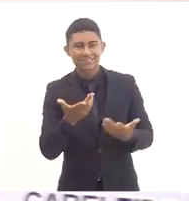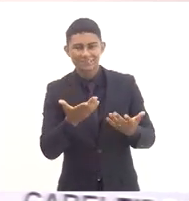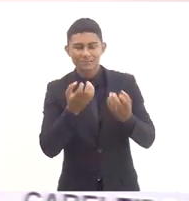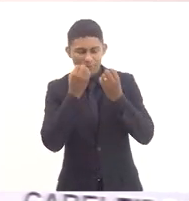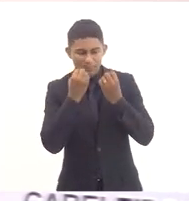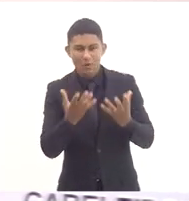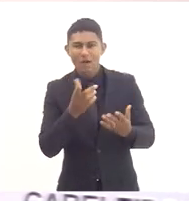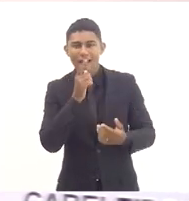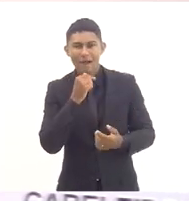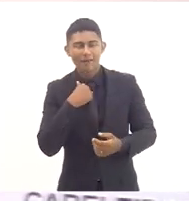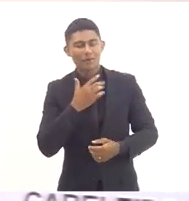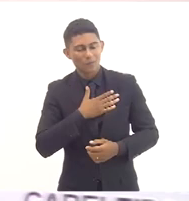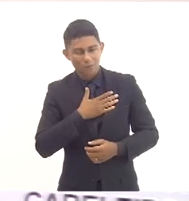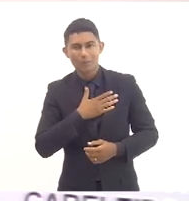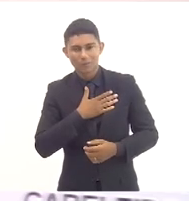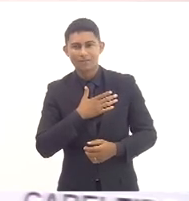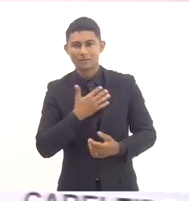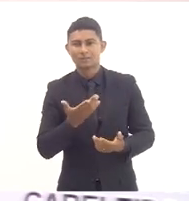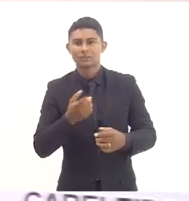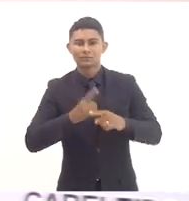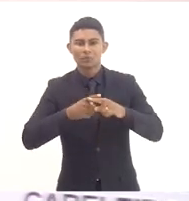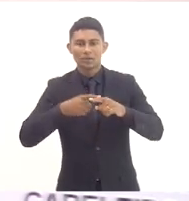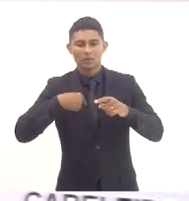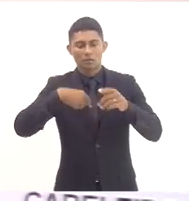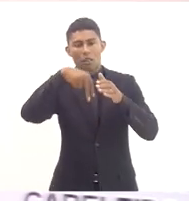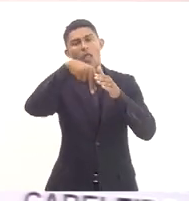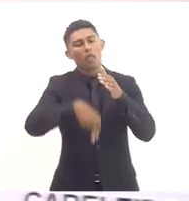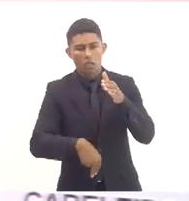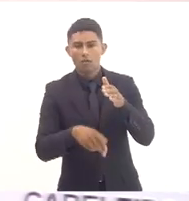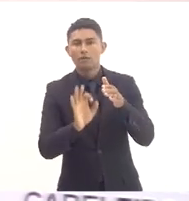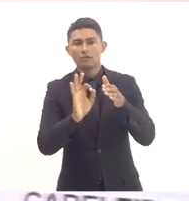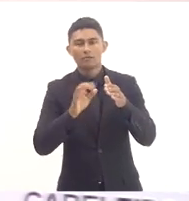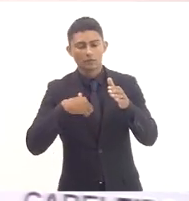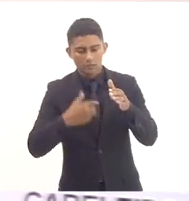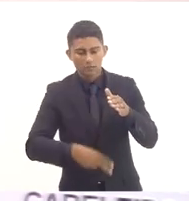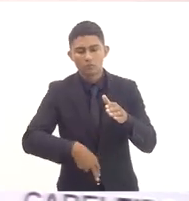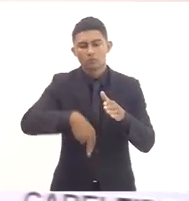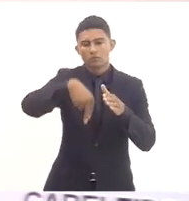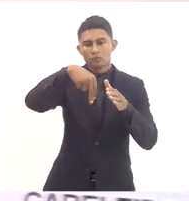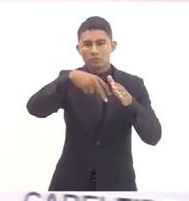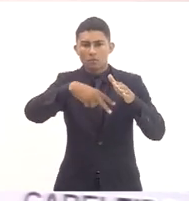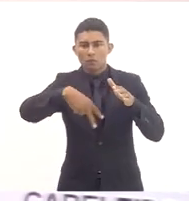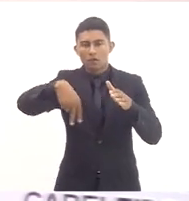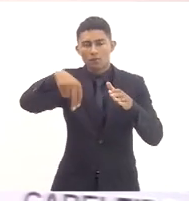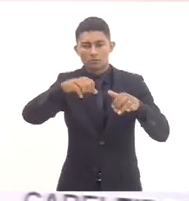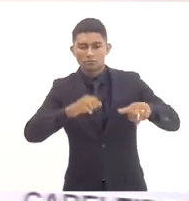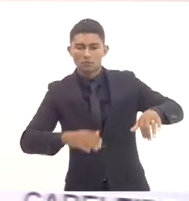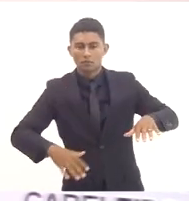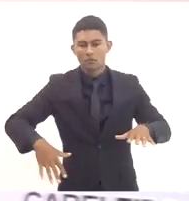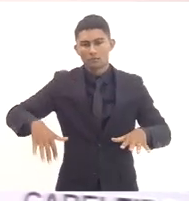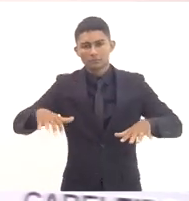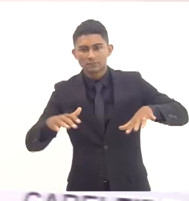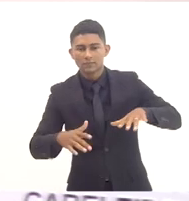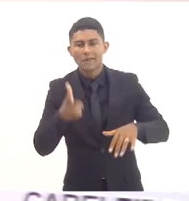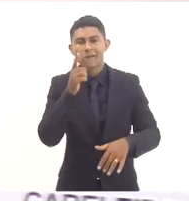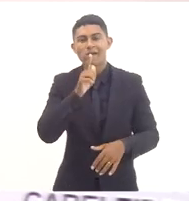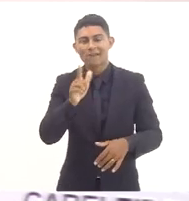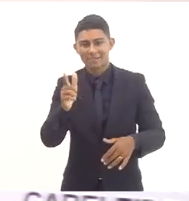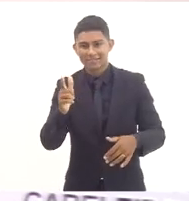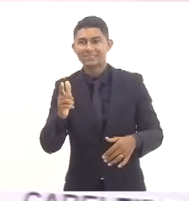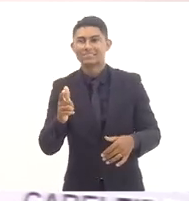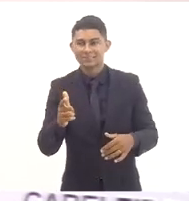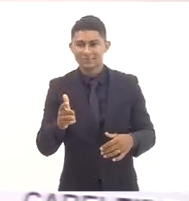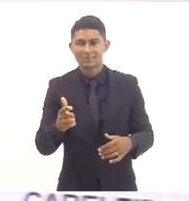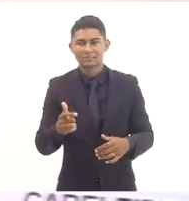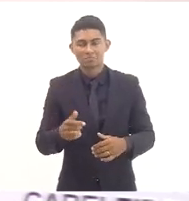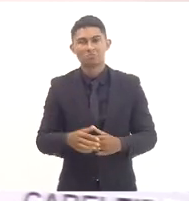na água a gravidade não me puxa para baixo a gravidade me joga para cima eu tenho liberdade eu tenho autonomia você até mais